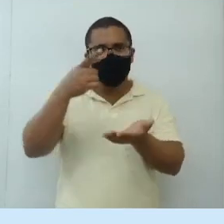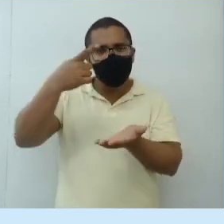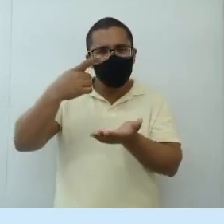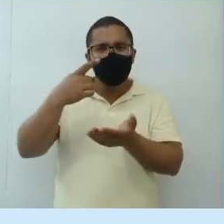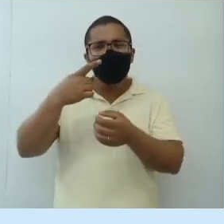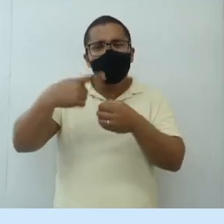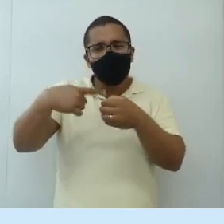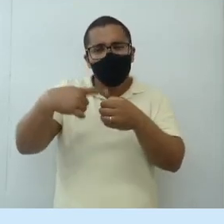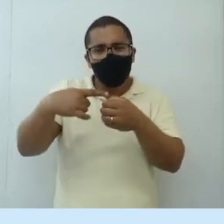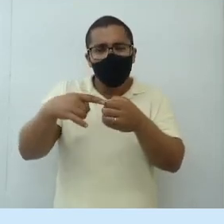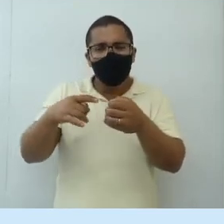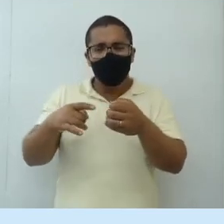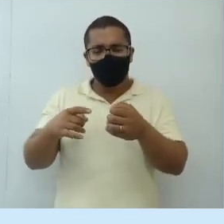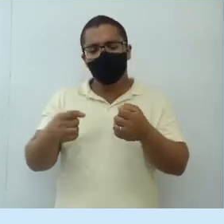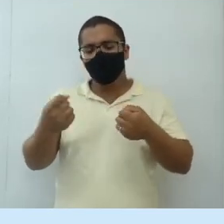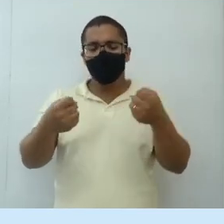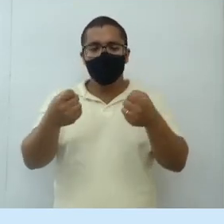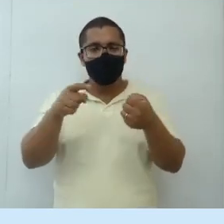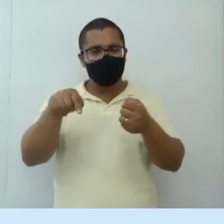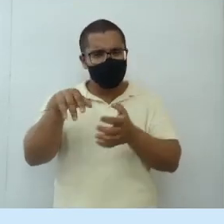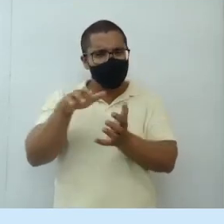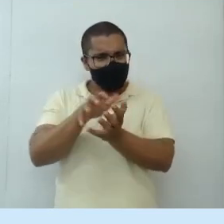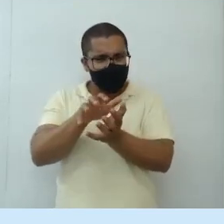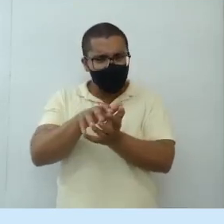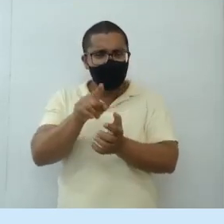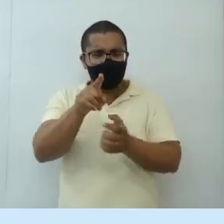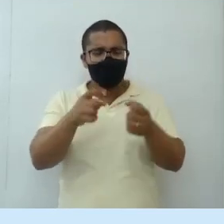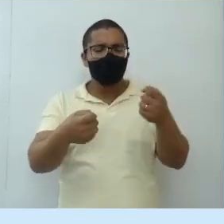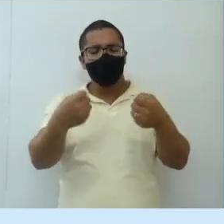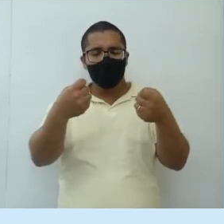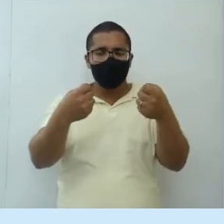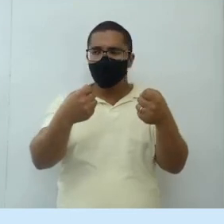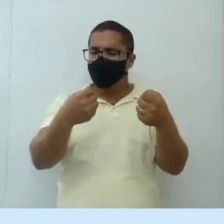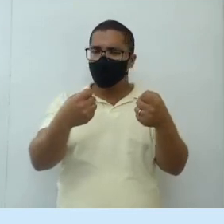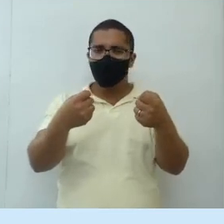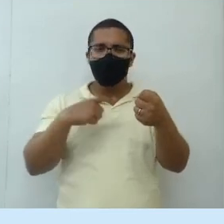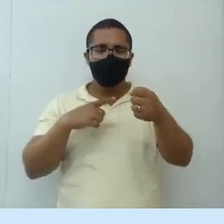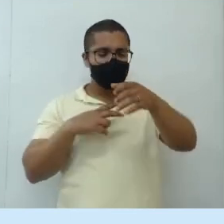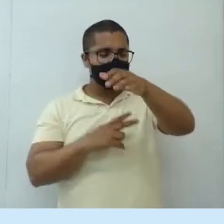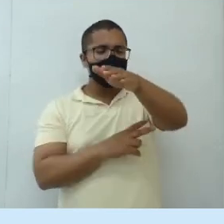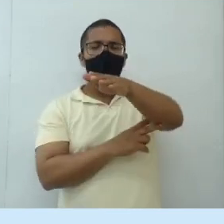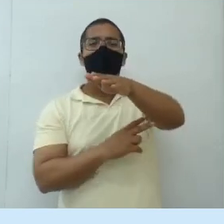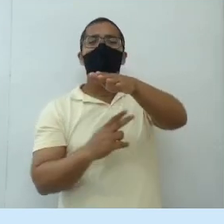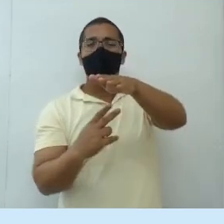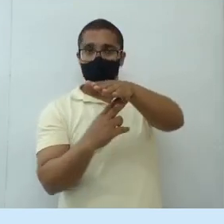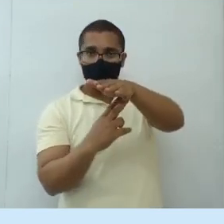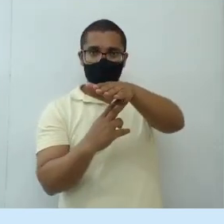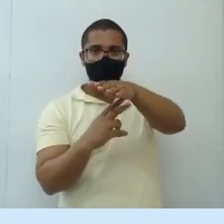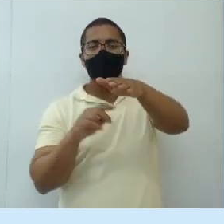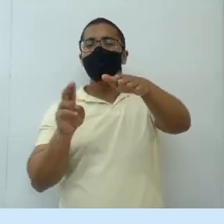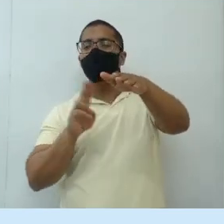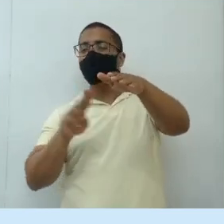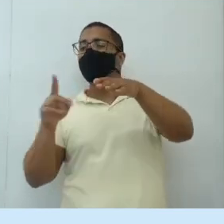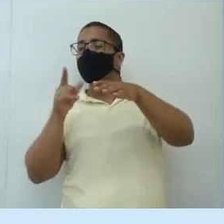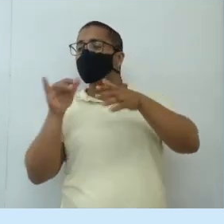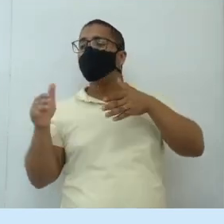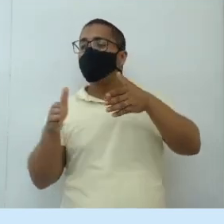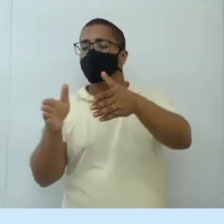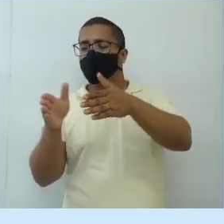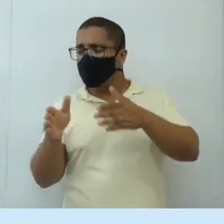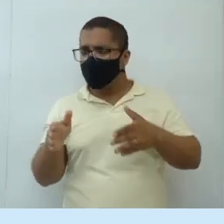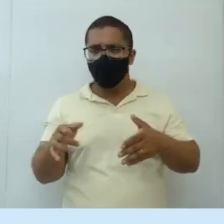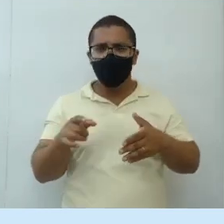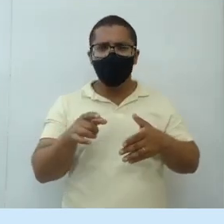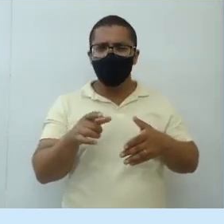você passar você vai para o interior aqui no Pernambuco você faça a sua ponte sobre o Rio tal Cadê o Will só tem a bala é